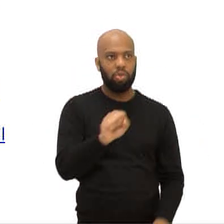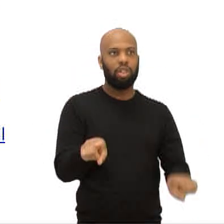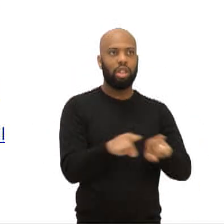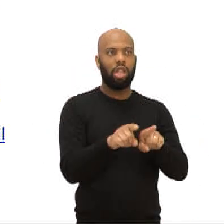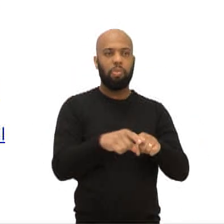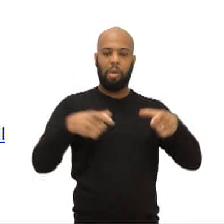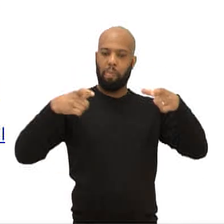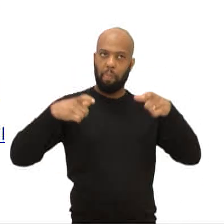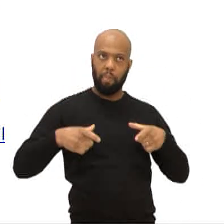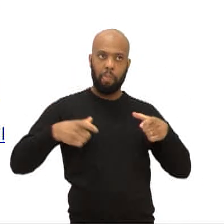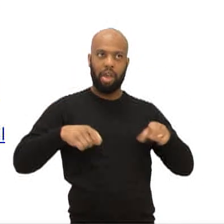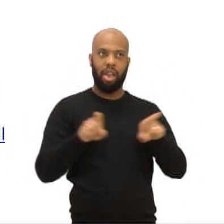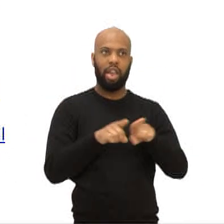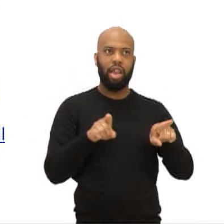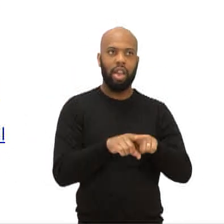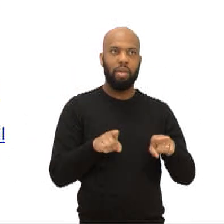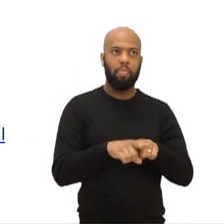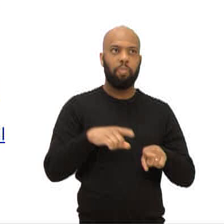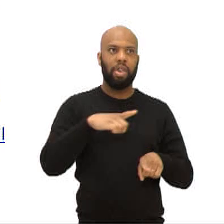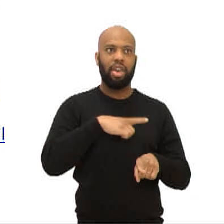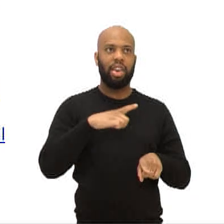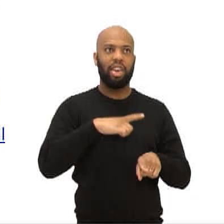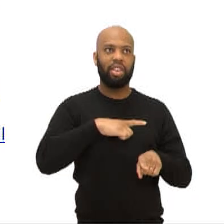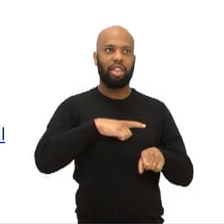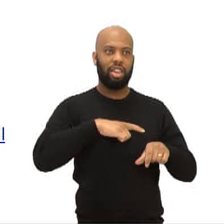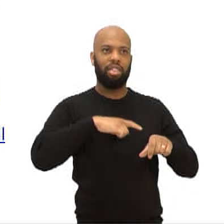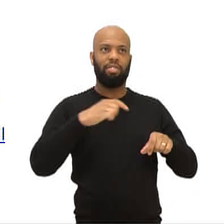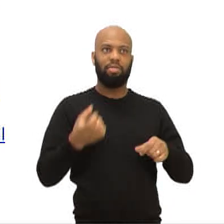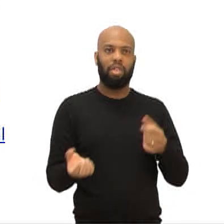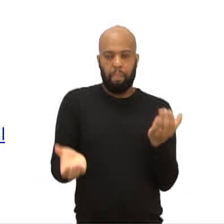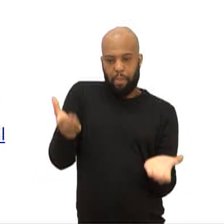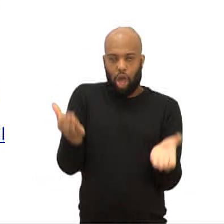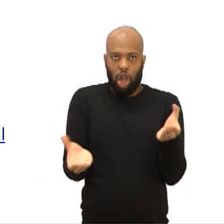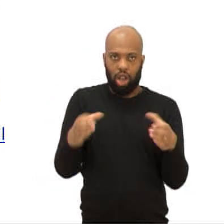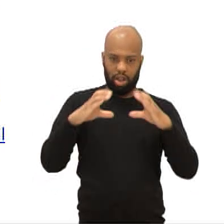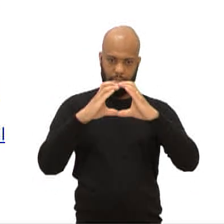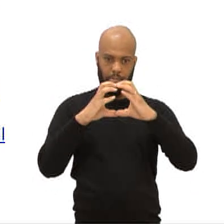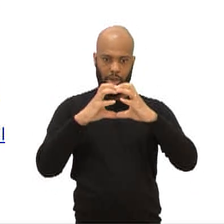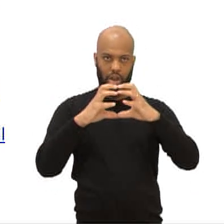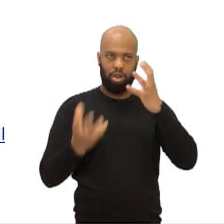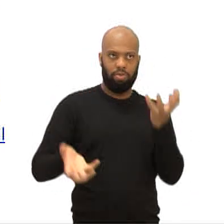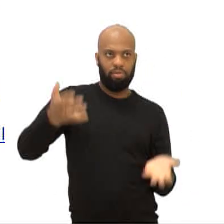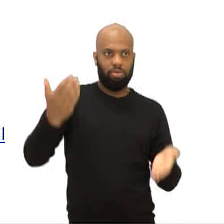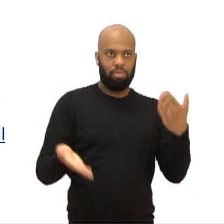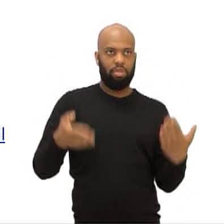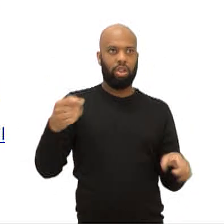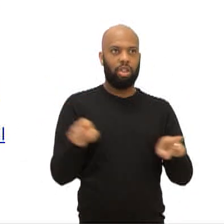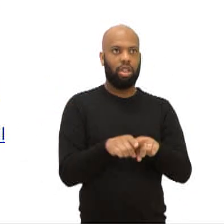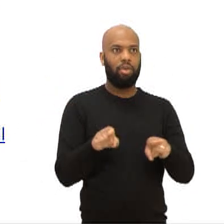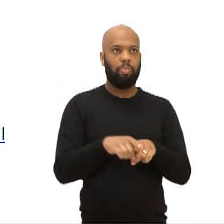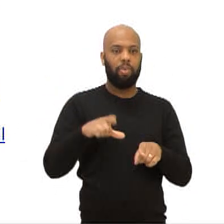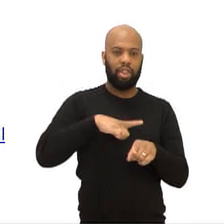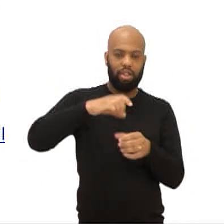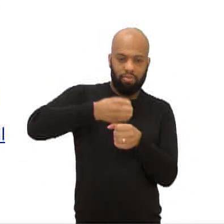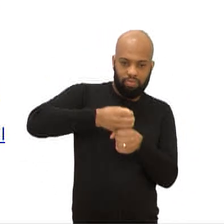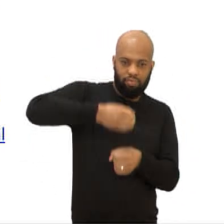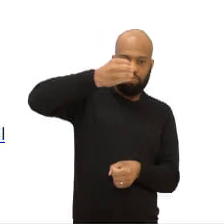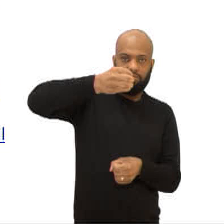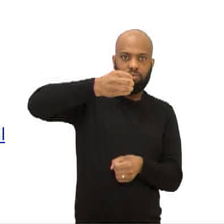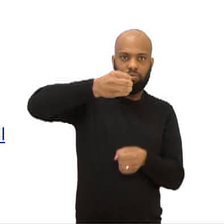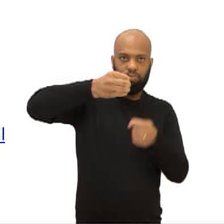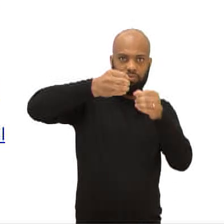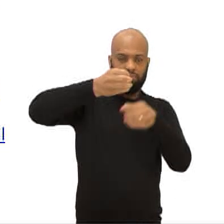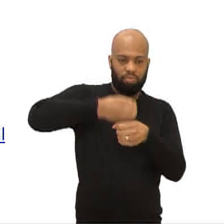né, o diábolo, as bolas lá que a gente vai criar mais para frente, as clavas que aqui também são criadas, mas elas